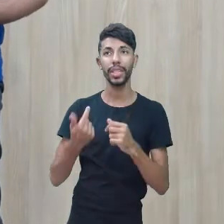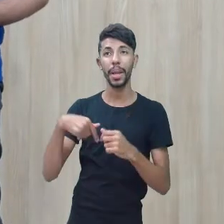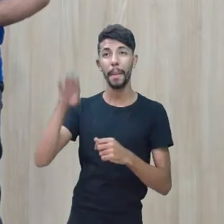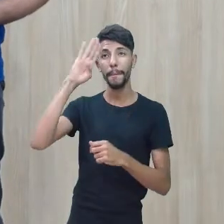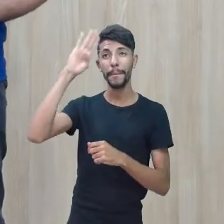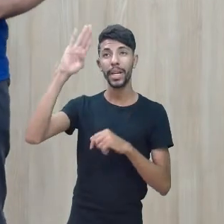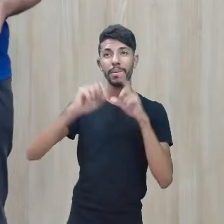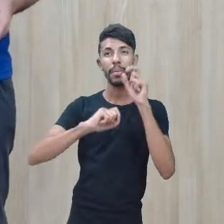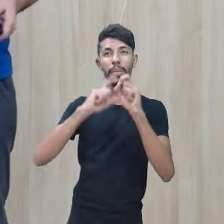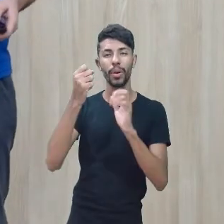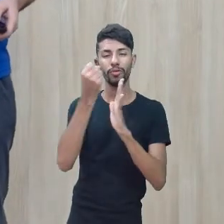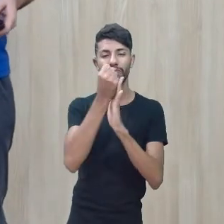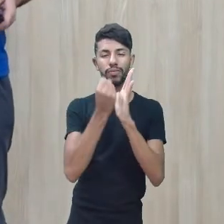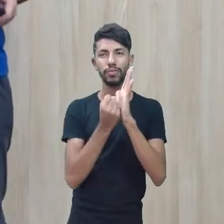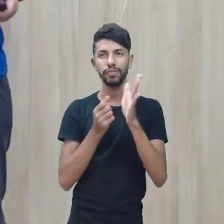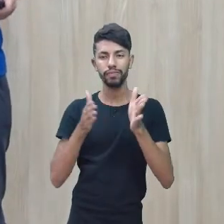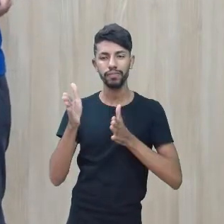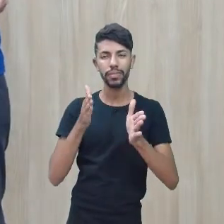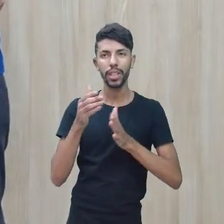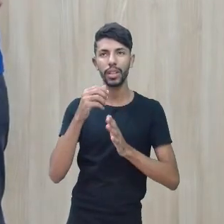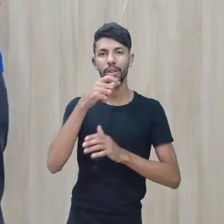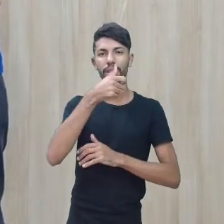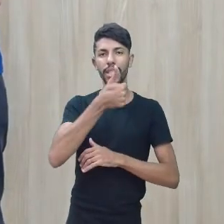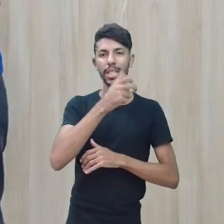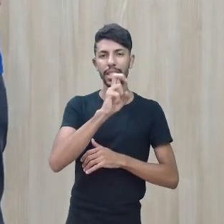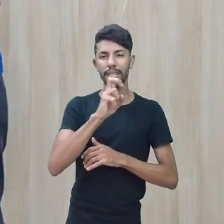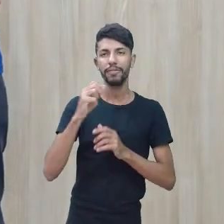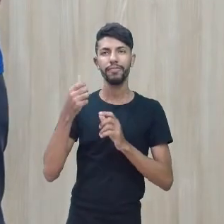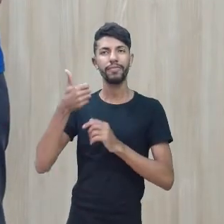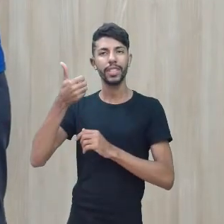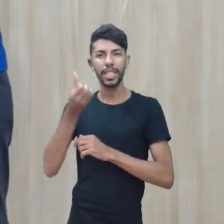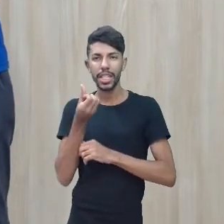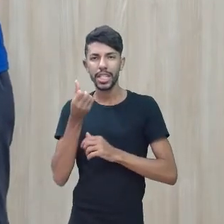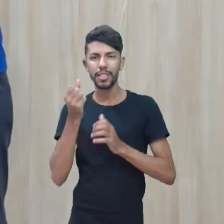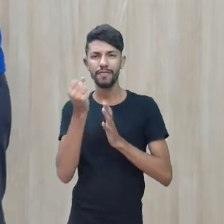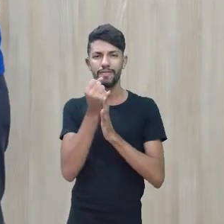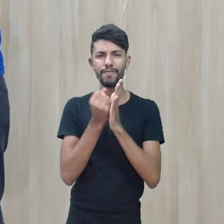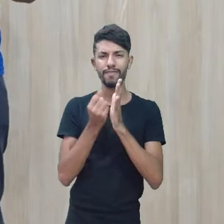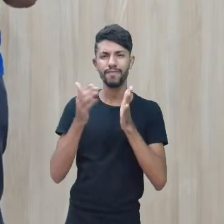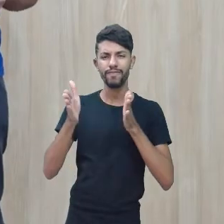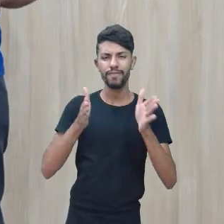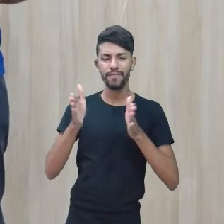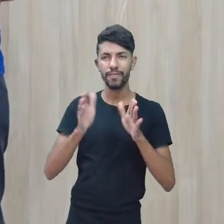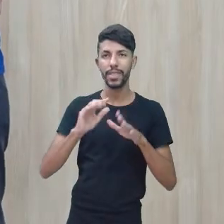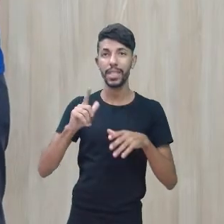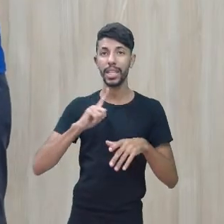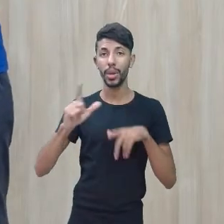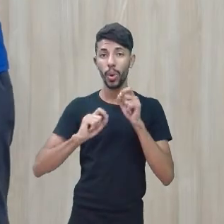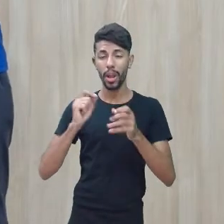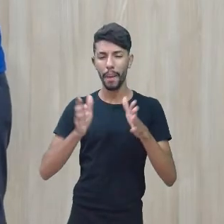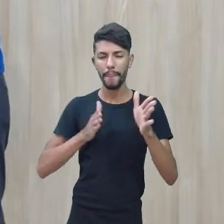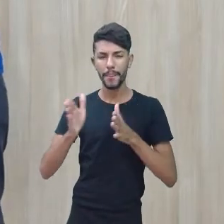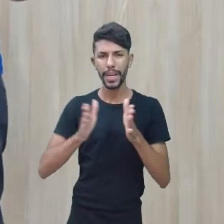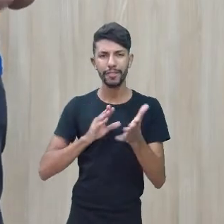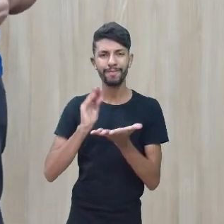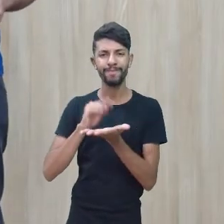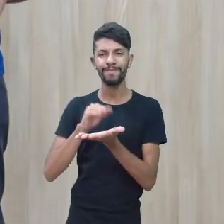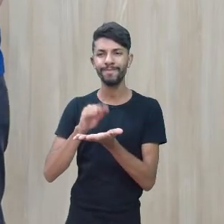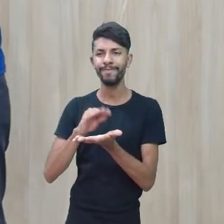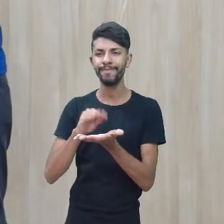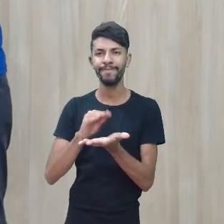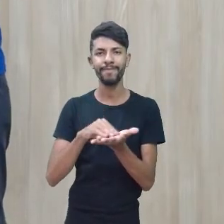principalmente entre os séculos XV e XVI. Eles estavam passando ali por um período de escassez